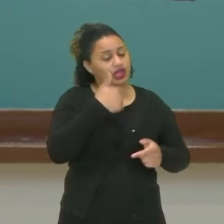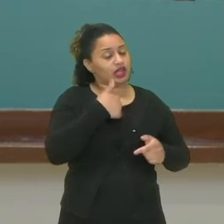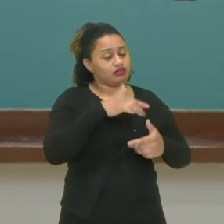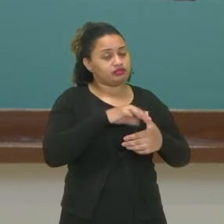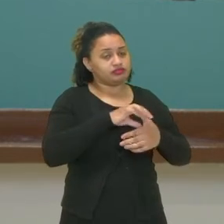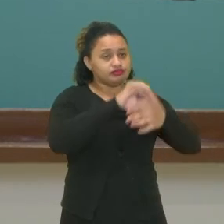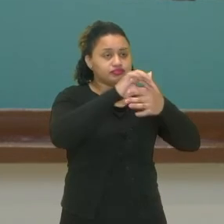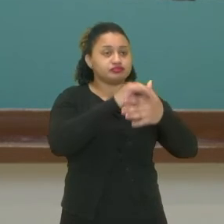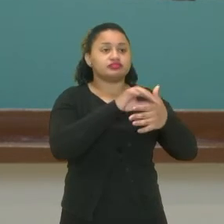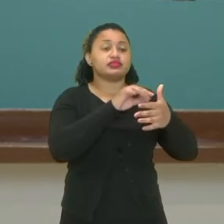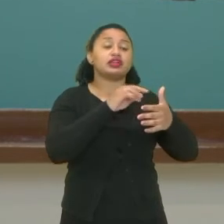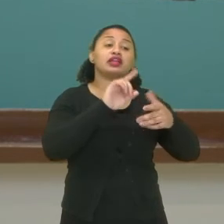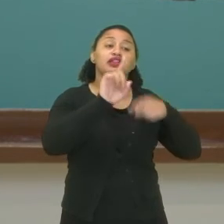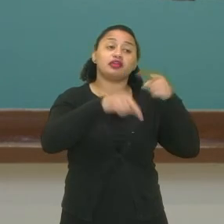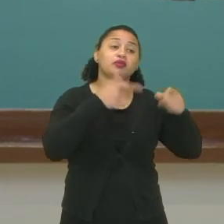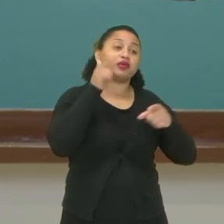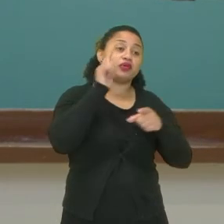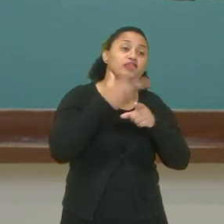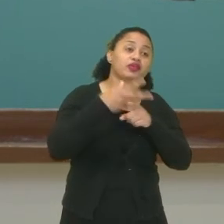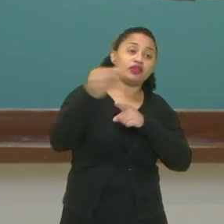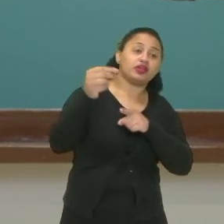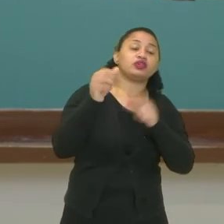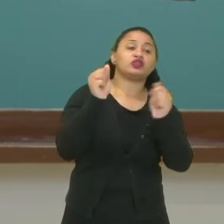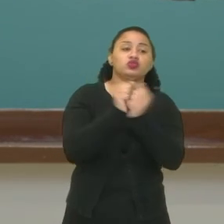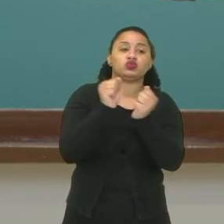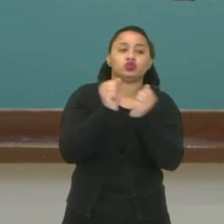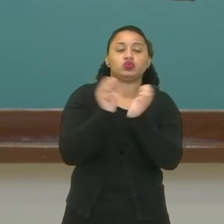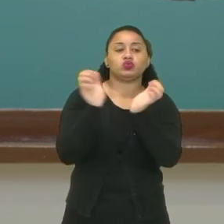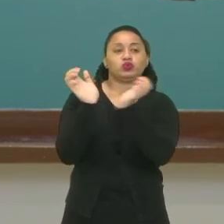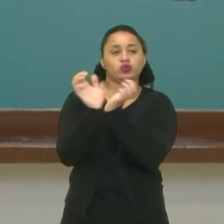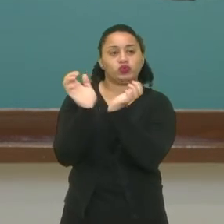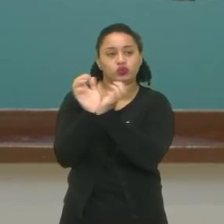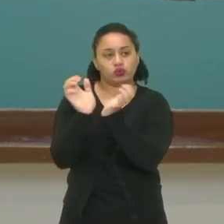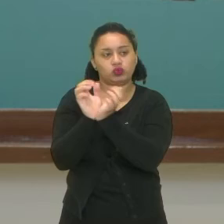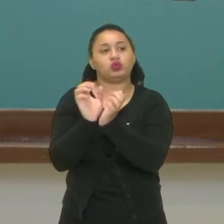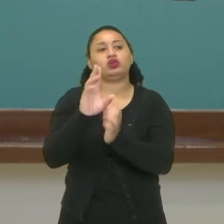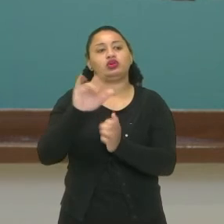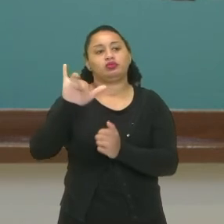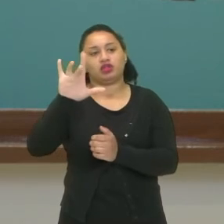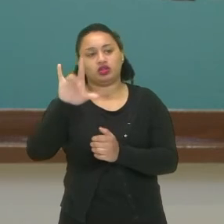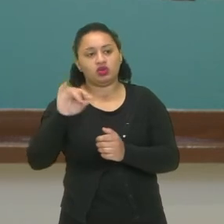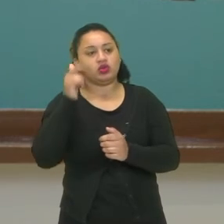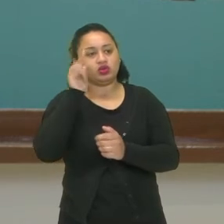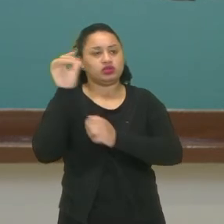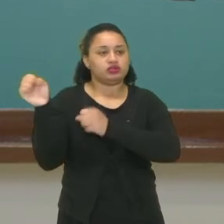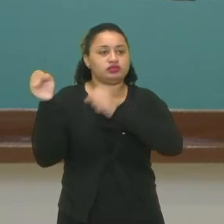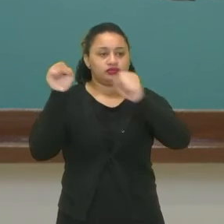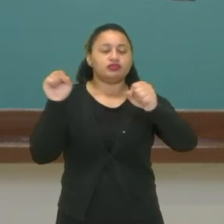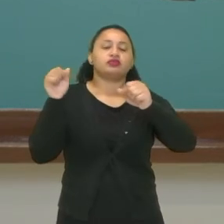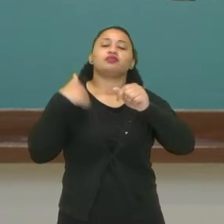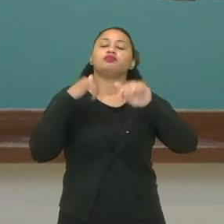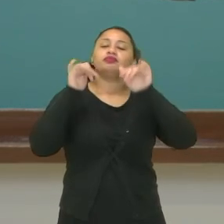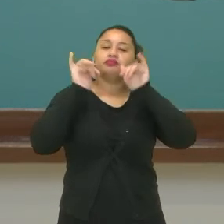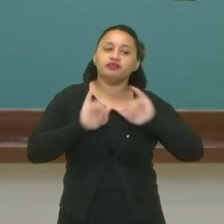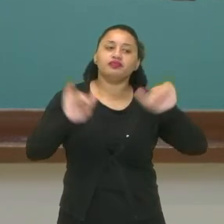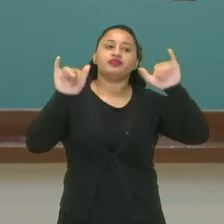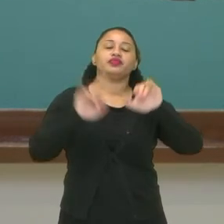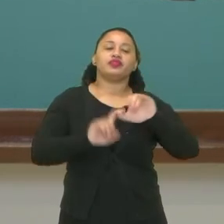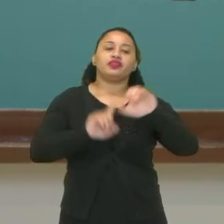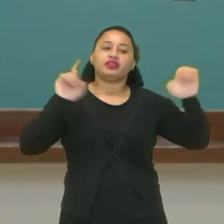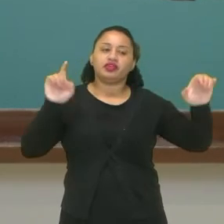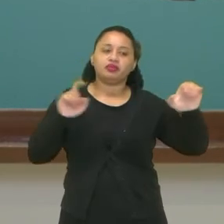ele, juntamente com as elites locais crioulas e os chapetones, tomaram o poder e proclamaram a independência do